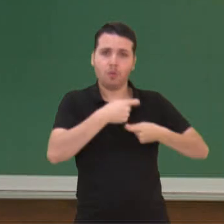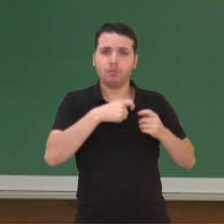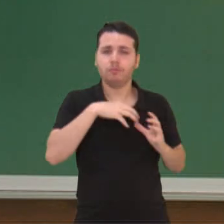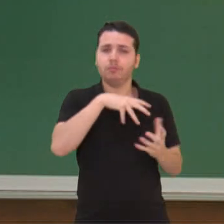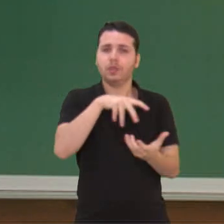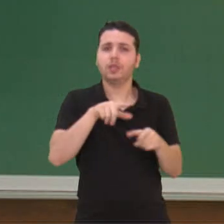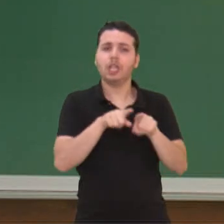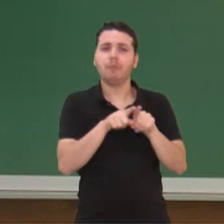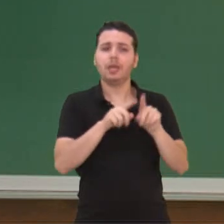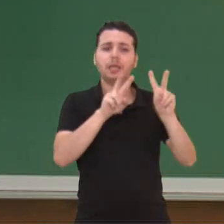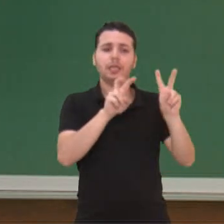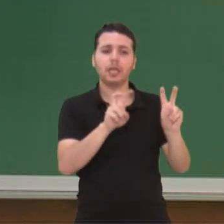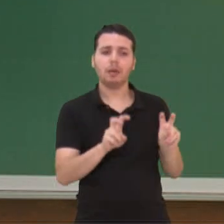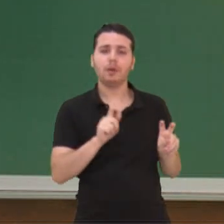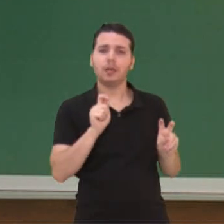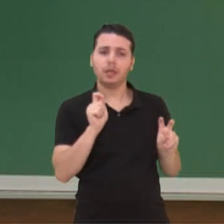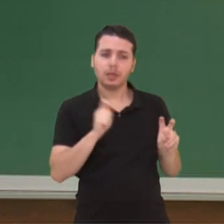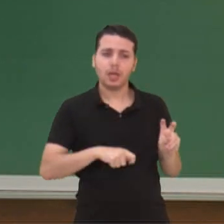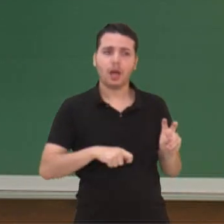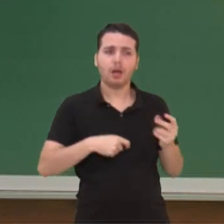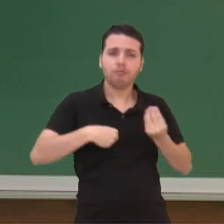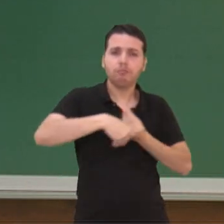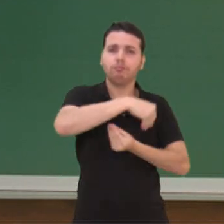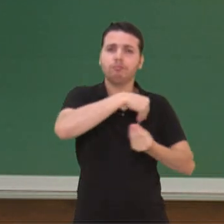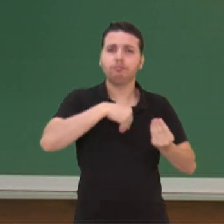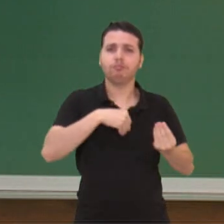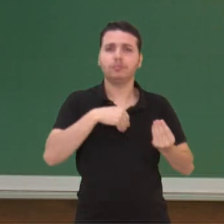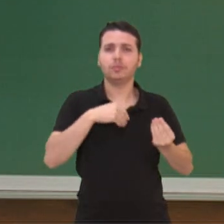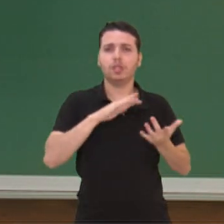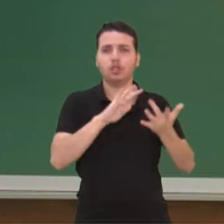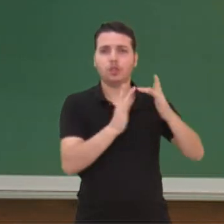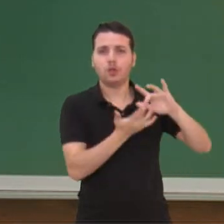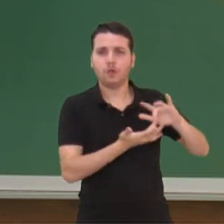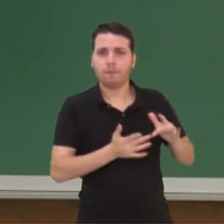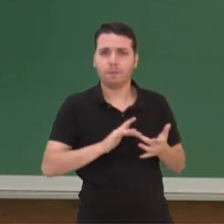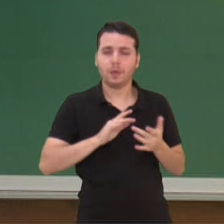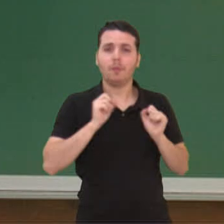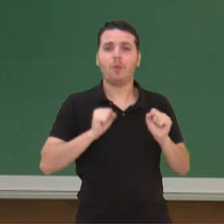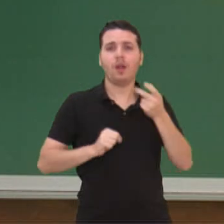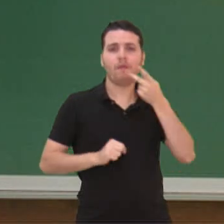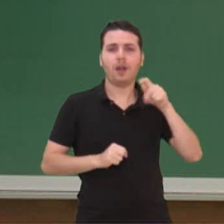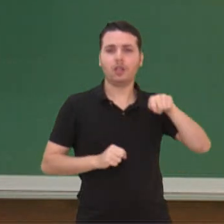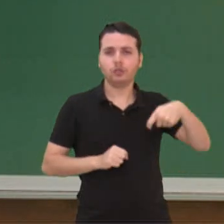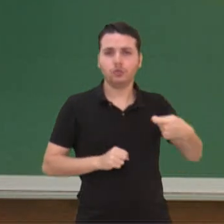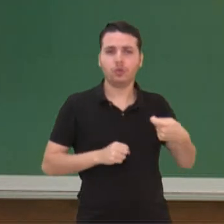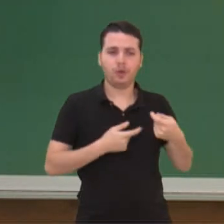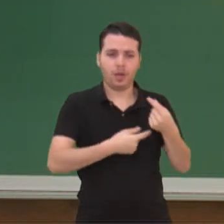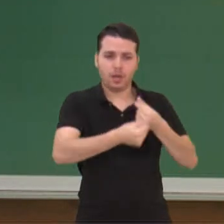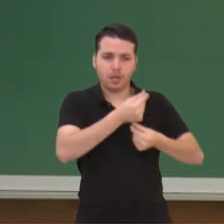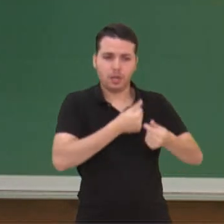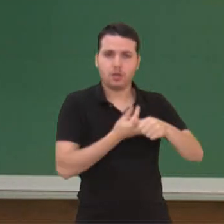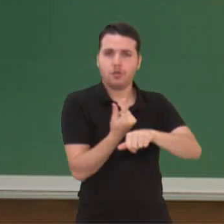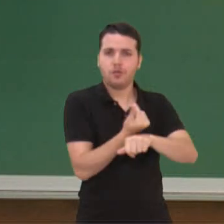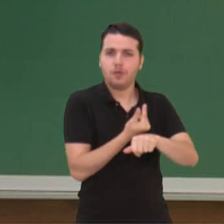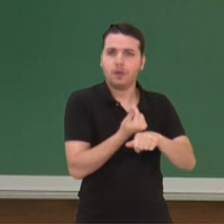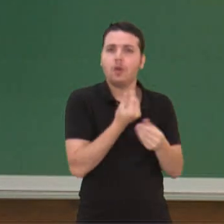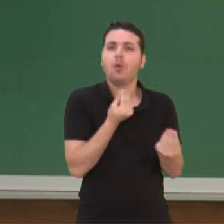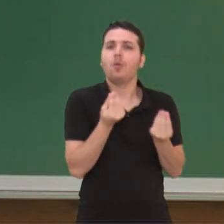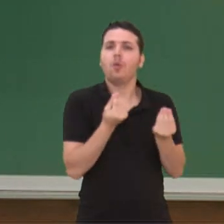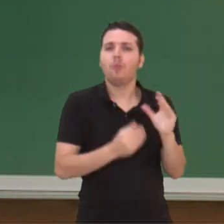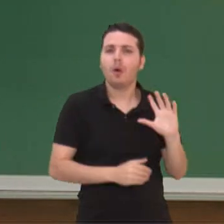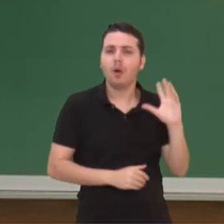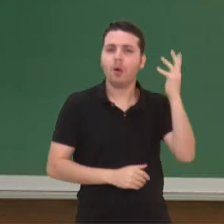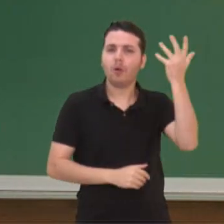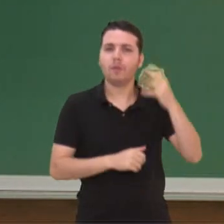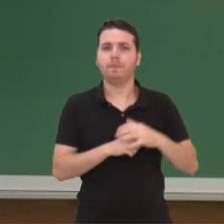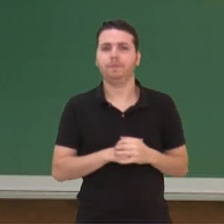posso abordar relacionado à globalização. Então, eu posso falar sobre a economia, né, como que ela ocorre, o comércio que